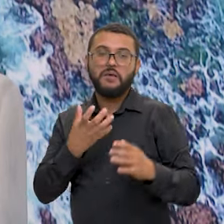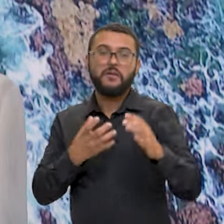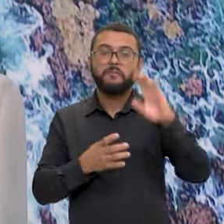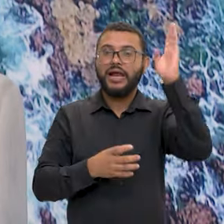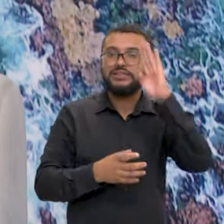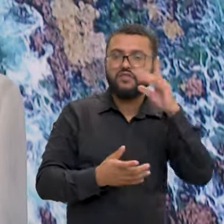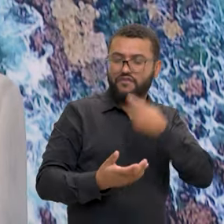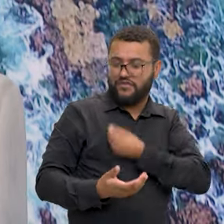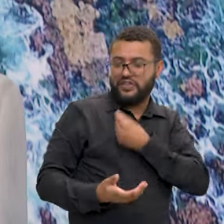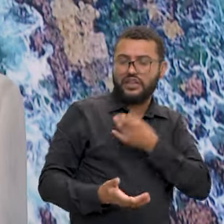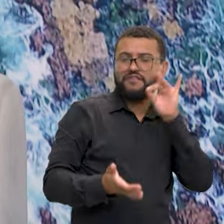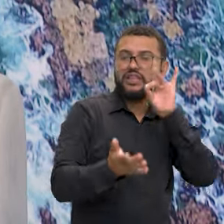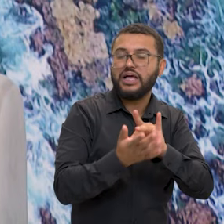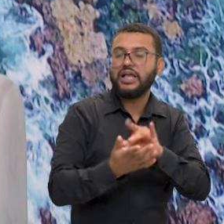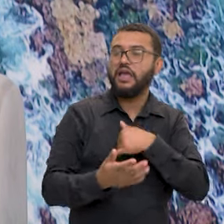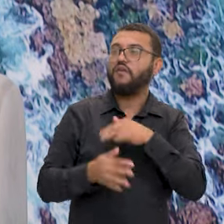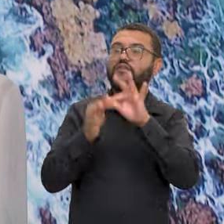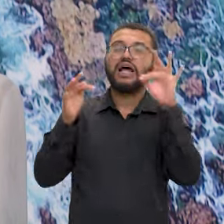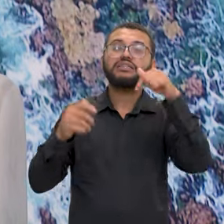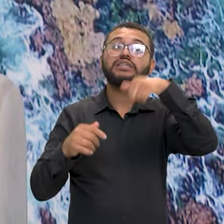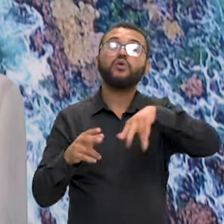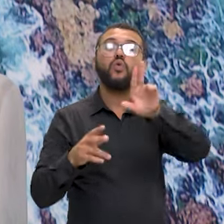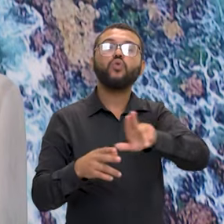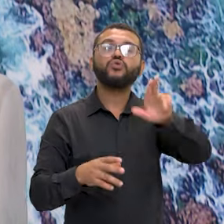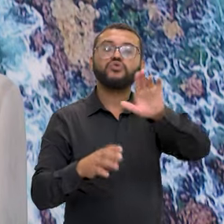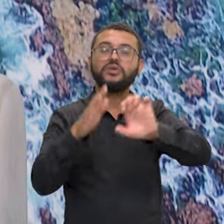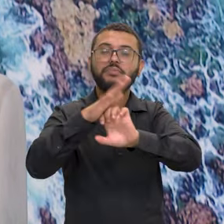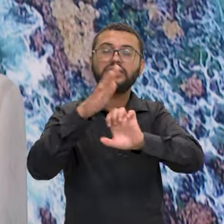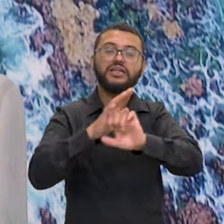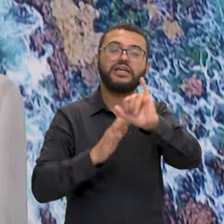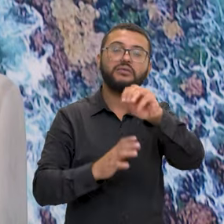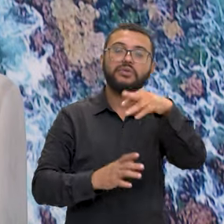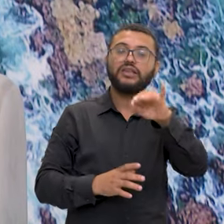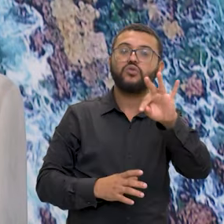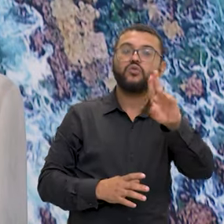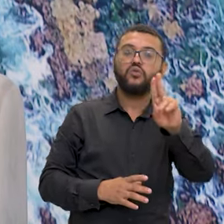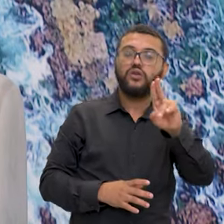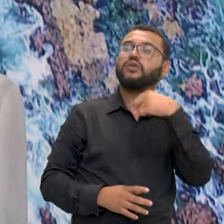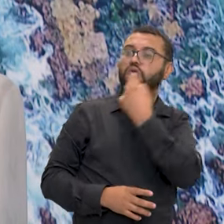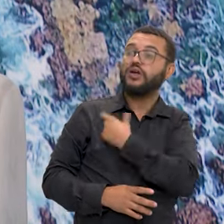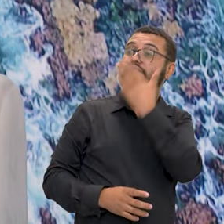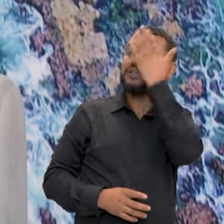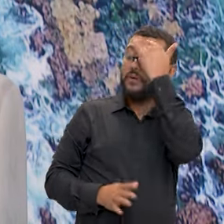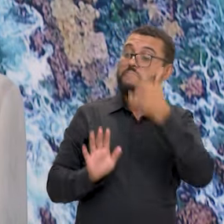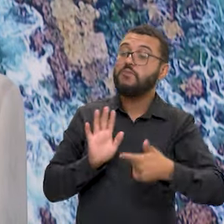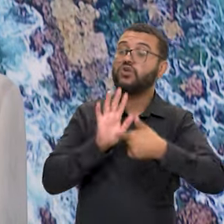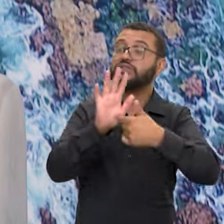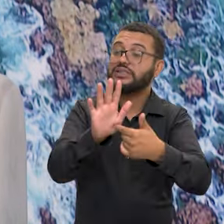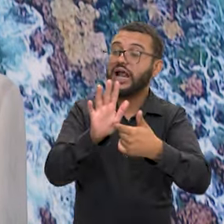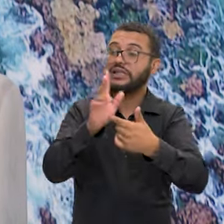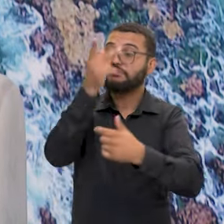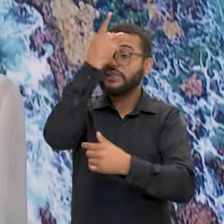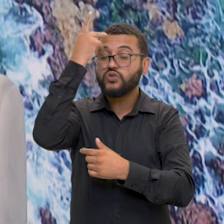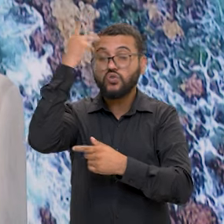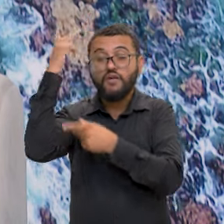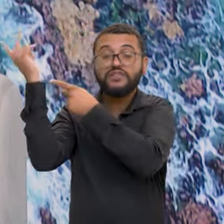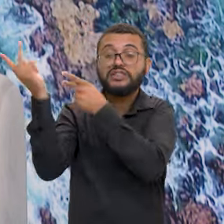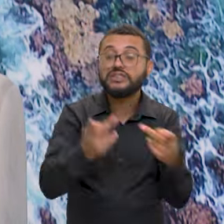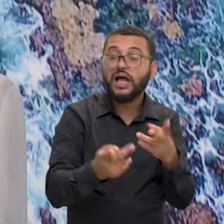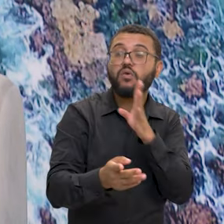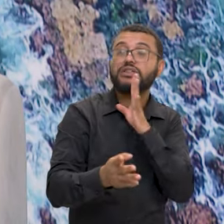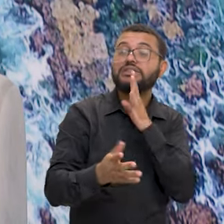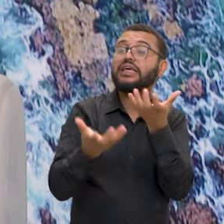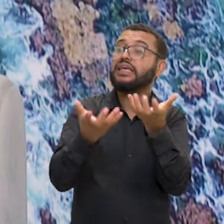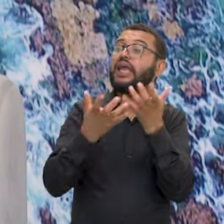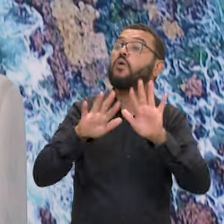quase um mantra nosso, que a gente diz qual mundo o mundo vai visitar, qual mundo o mundo vai conhecer. A gente não quer que o mundo conheça o